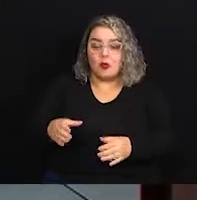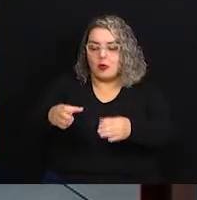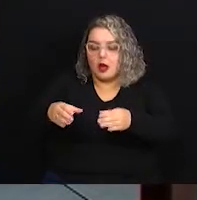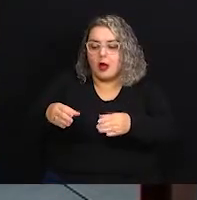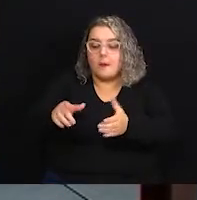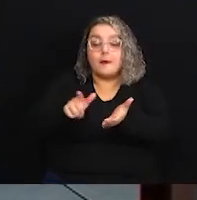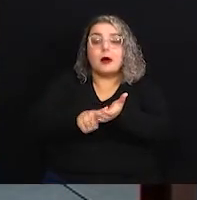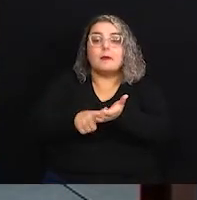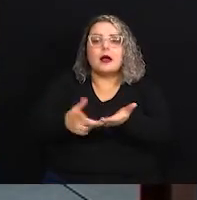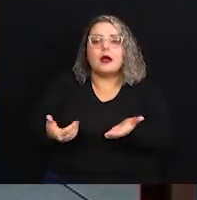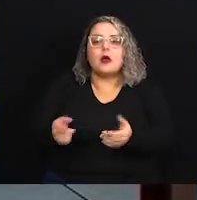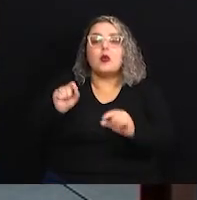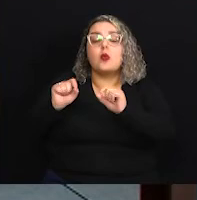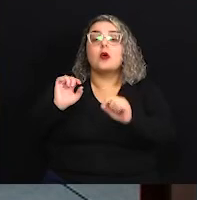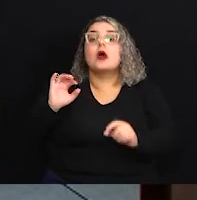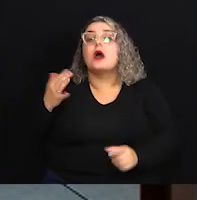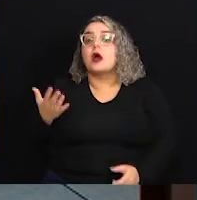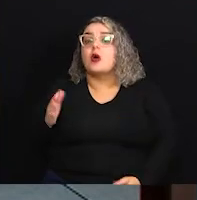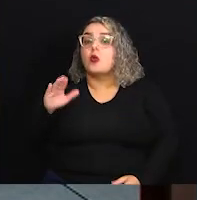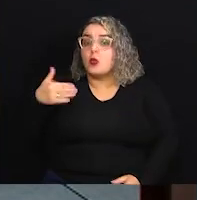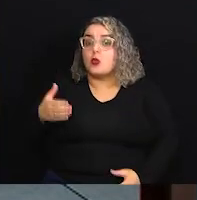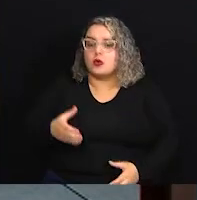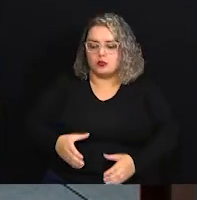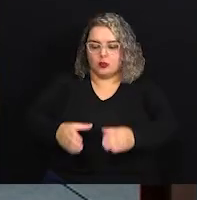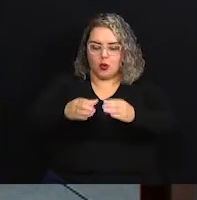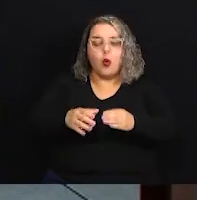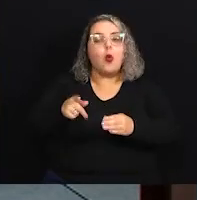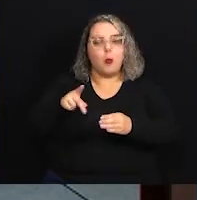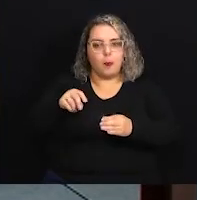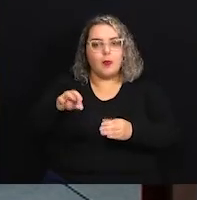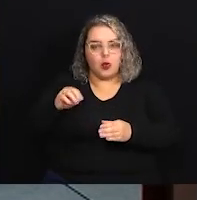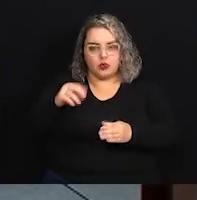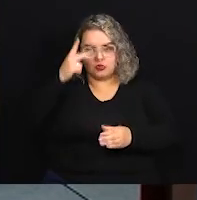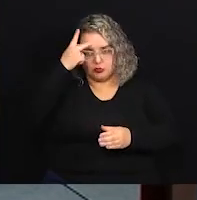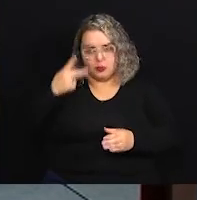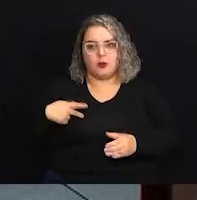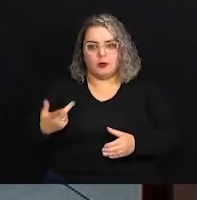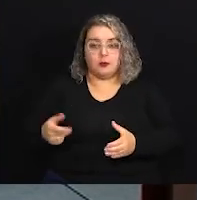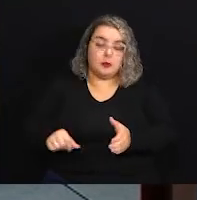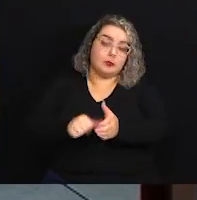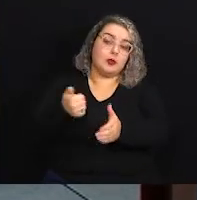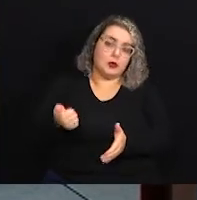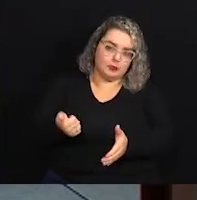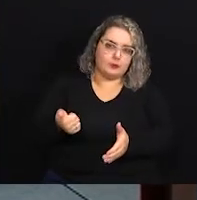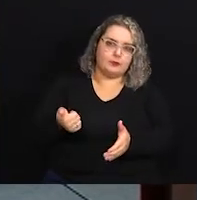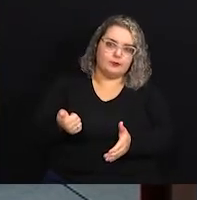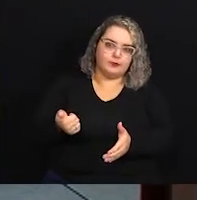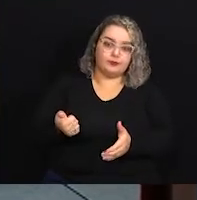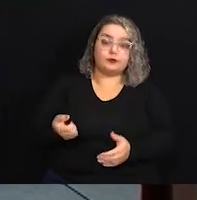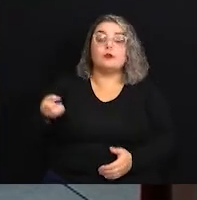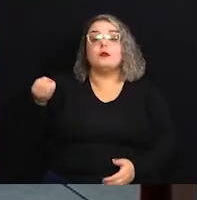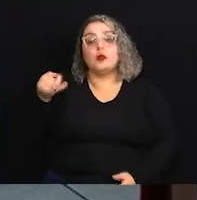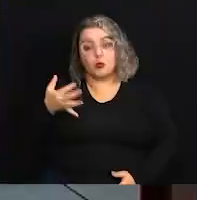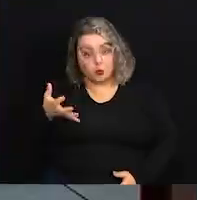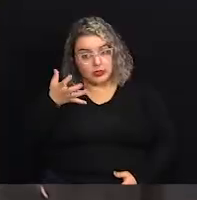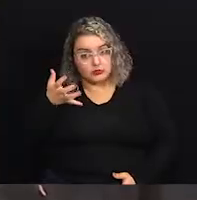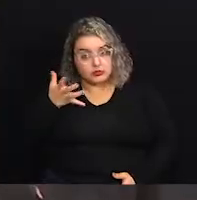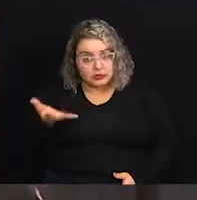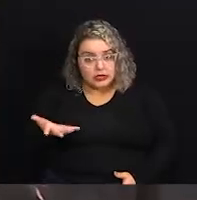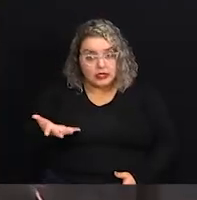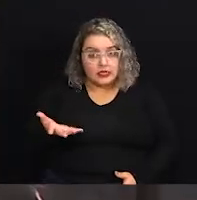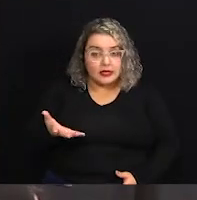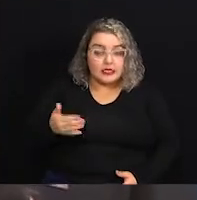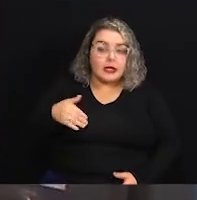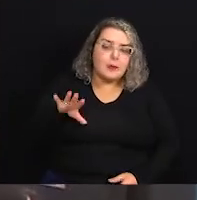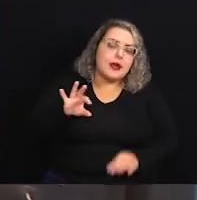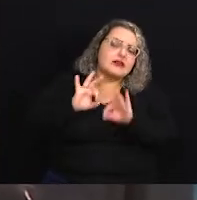papel, mas o que acontece? Quando ele traz seus potinhos, ele traz, primeiro que ele já traz, ele vai comprar o quanto ele quer, e é